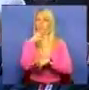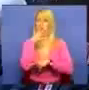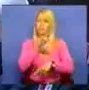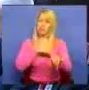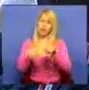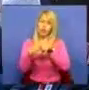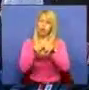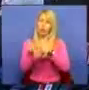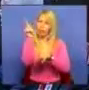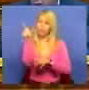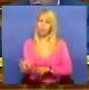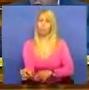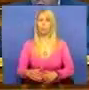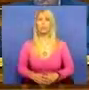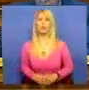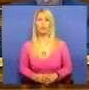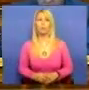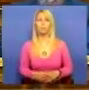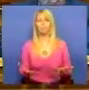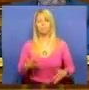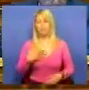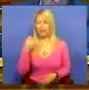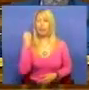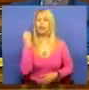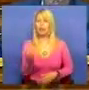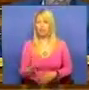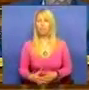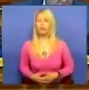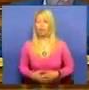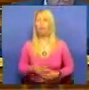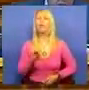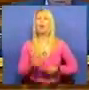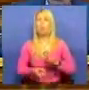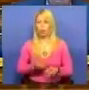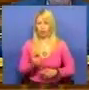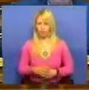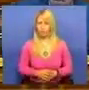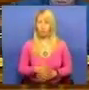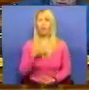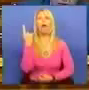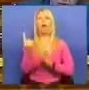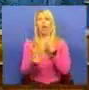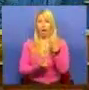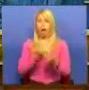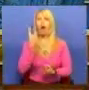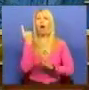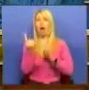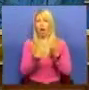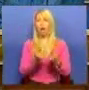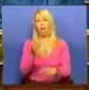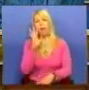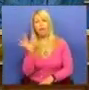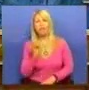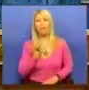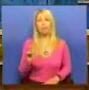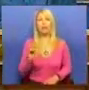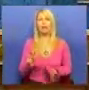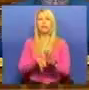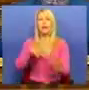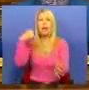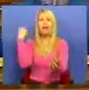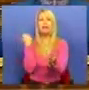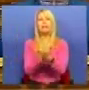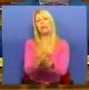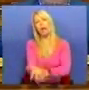Deputado, o que é lamentável é que alguém que procura sempre fazer